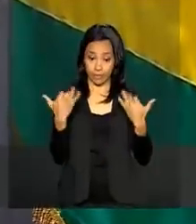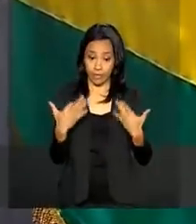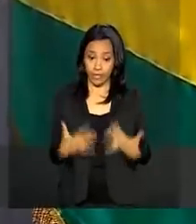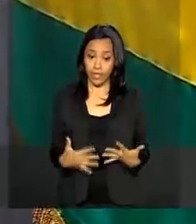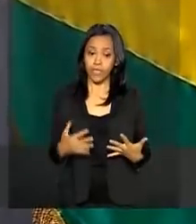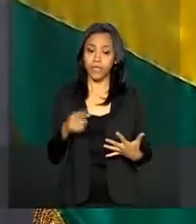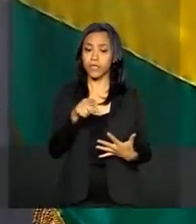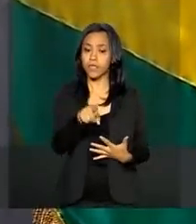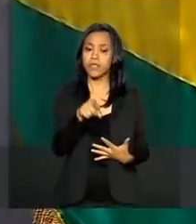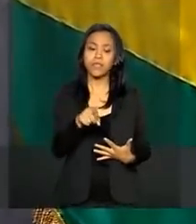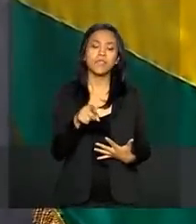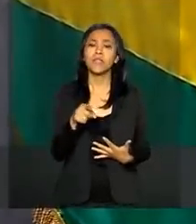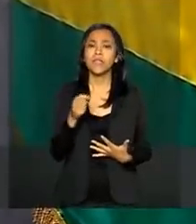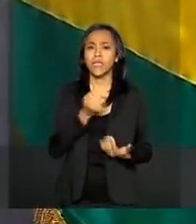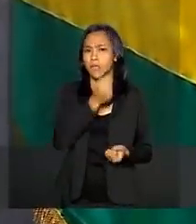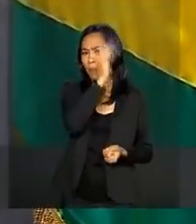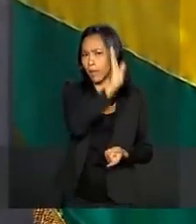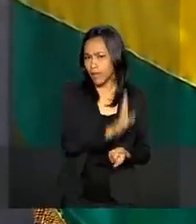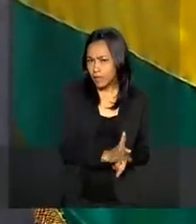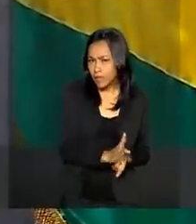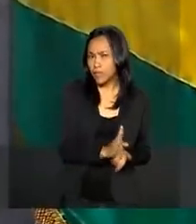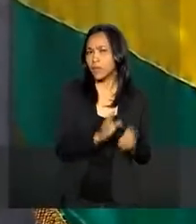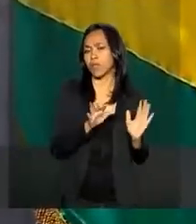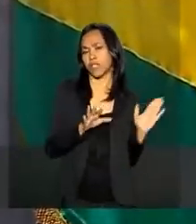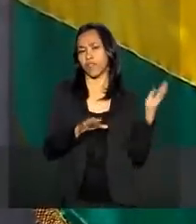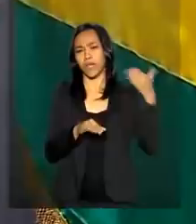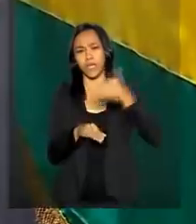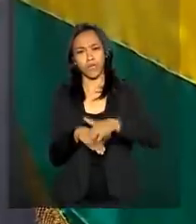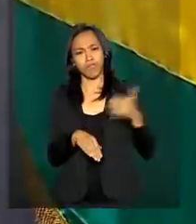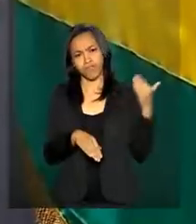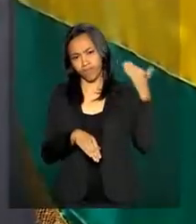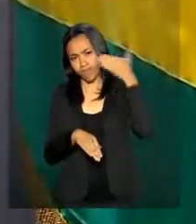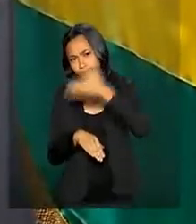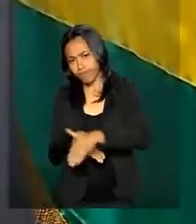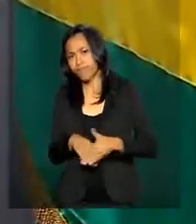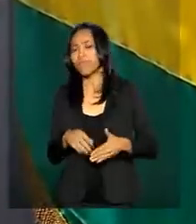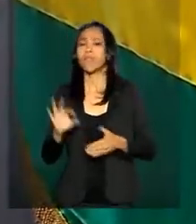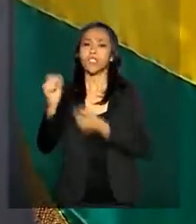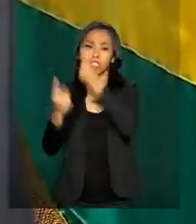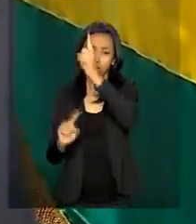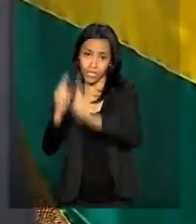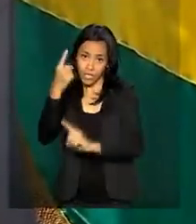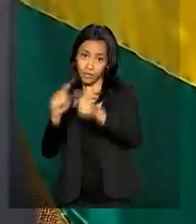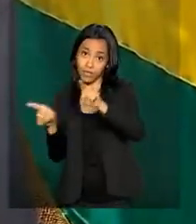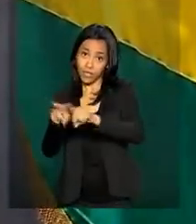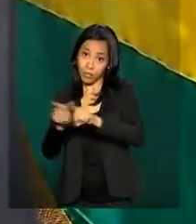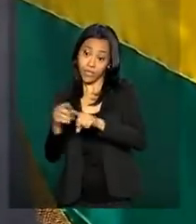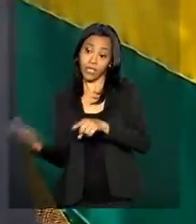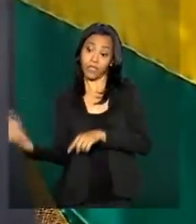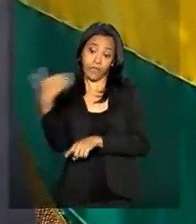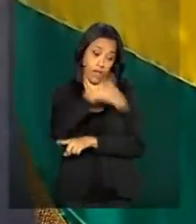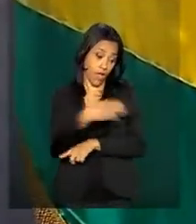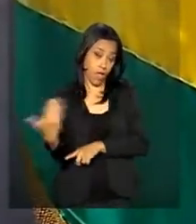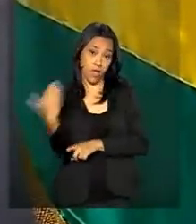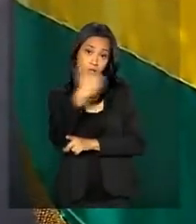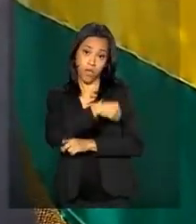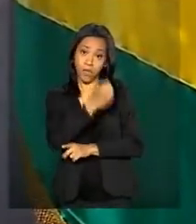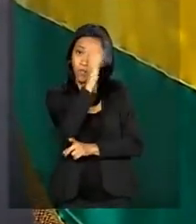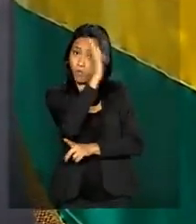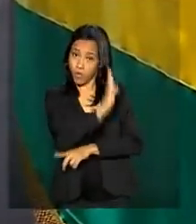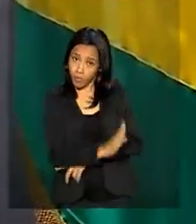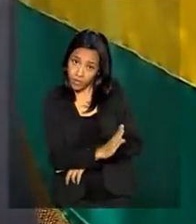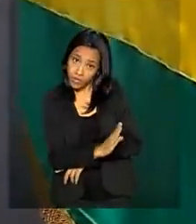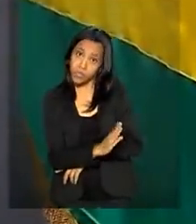500.000 turistas brasileros que vien a Chile todos aos y los 300.000 turistas chilenos que Van a Brasil todos los aos